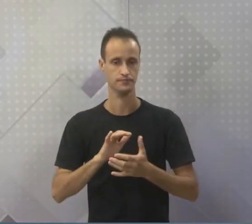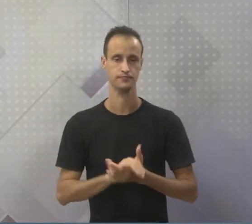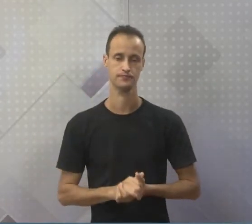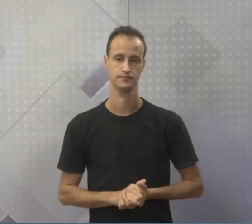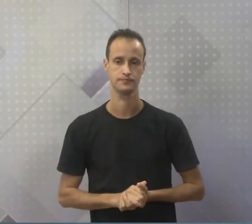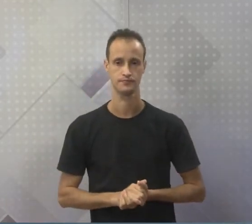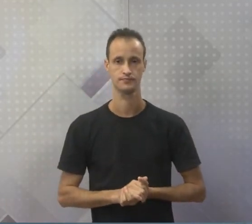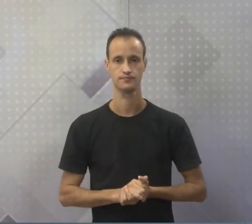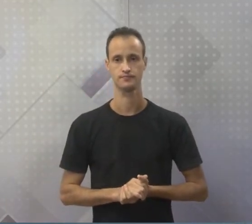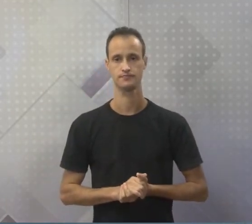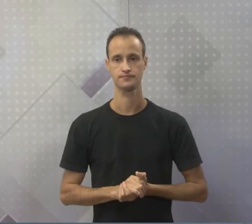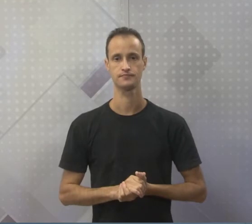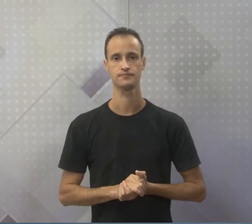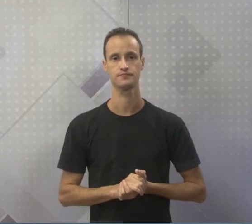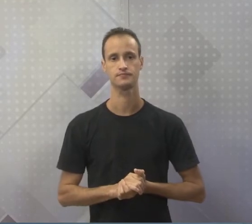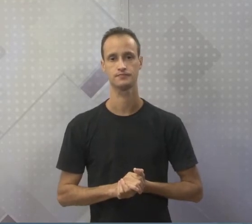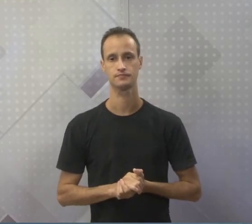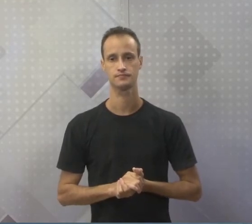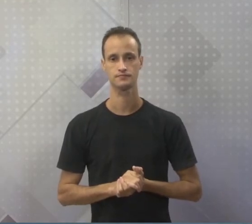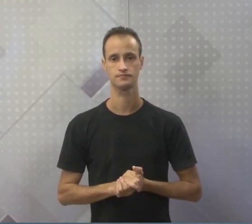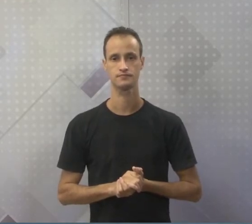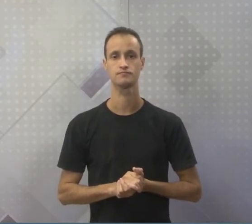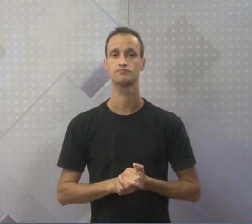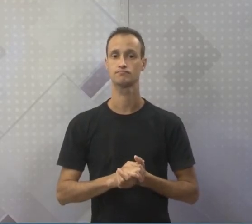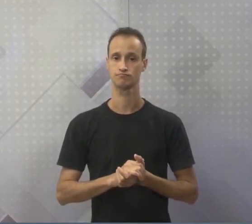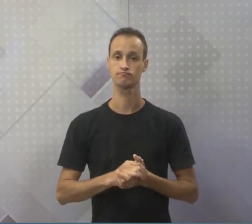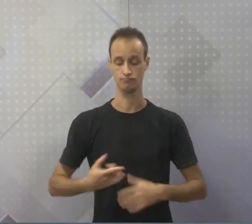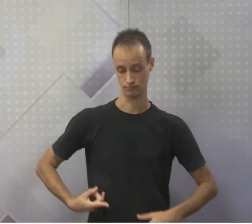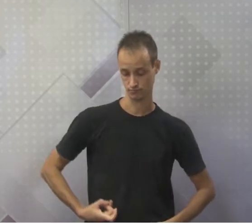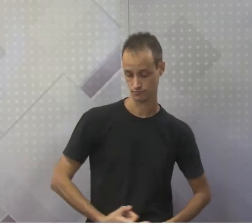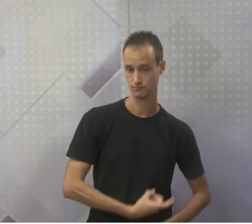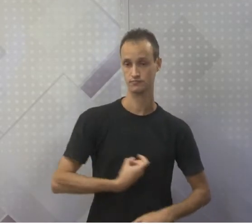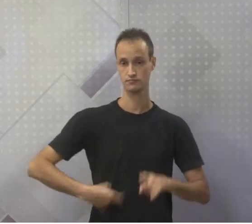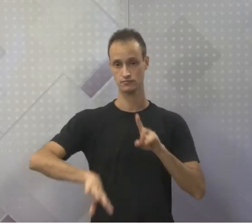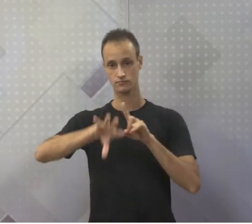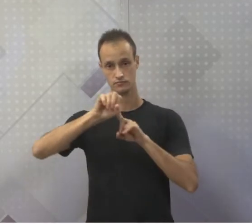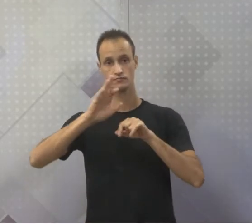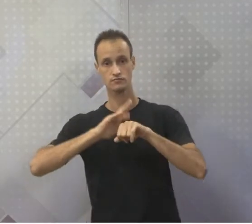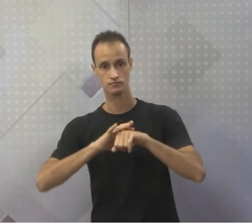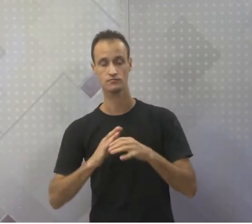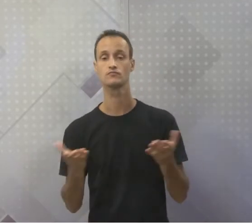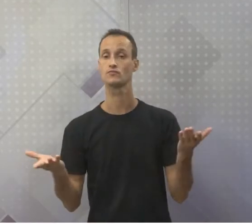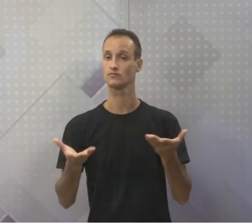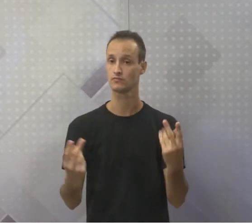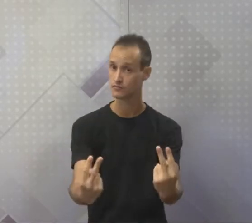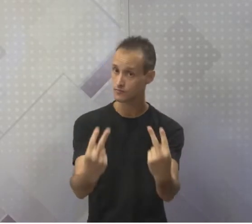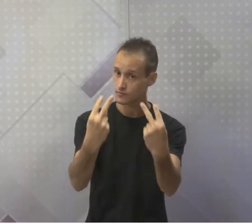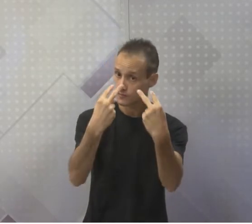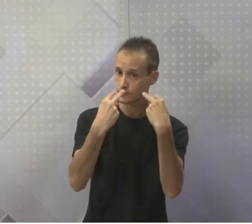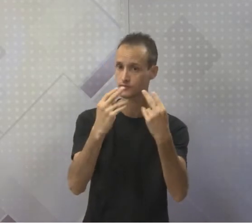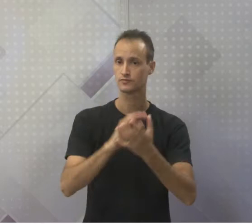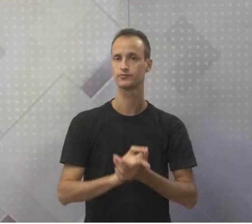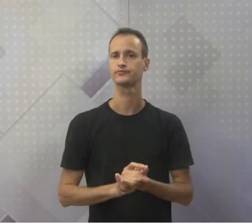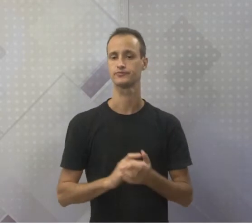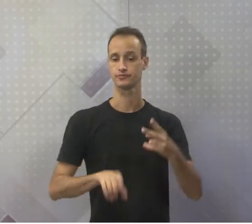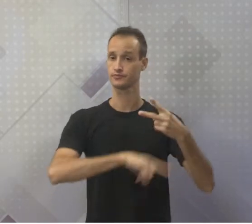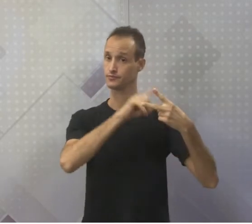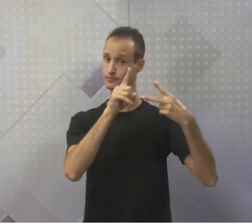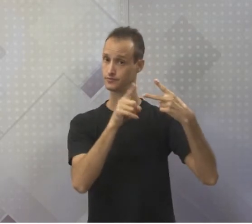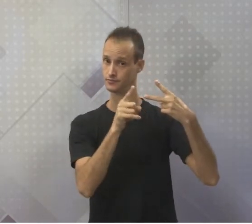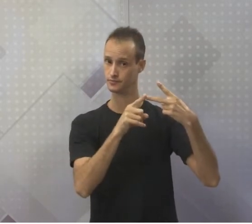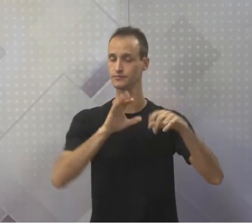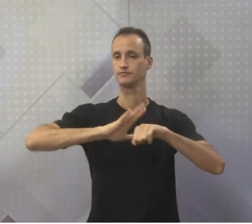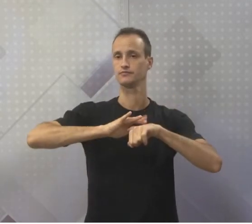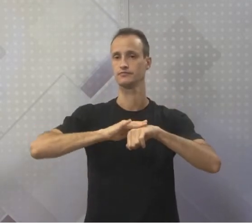a partir deles, né? Essa é a ascaridíase, gente. Vem comigo aqui para a gente falar de outra